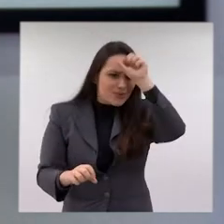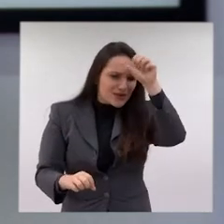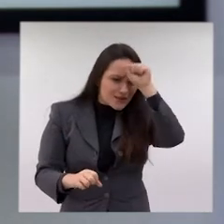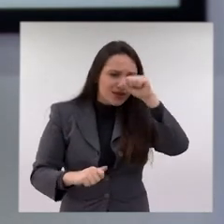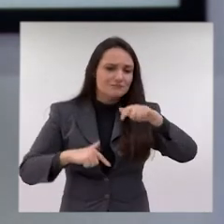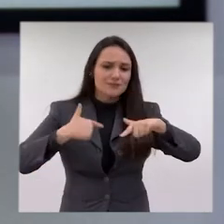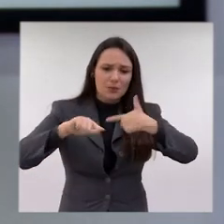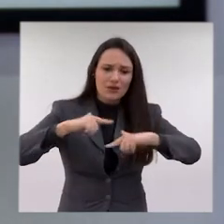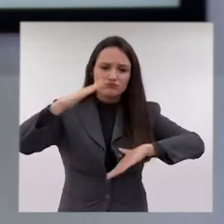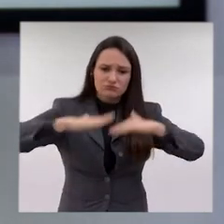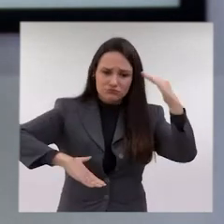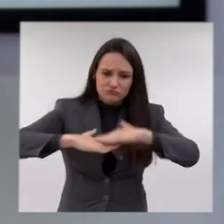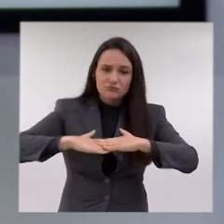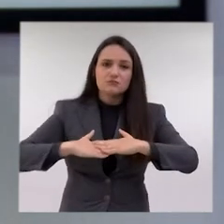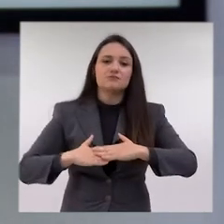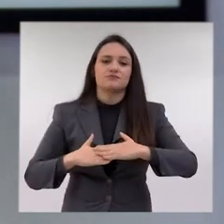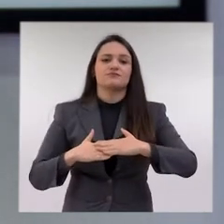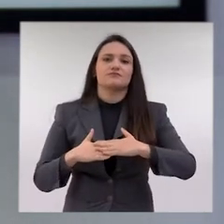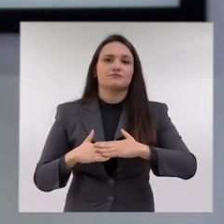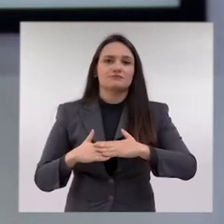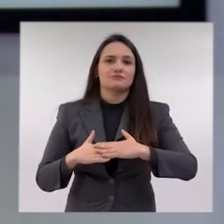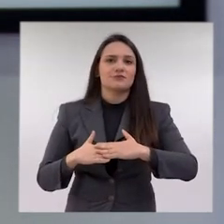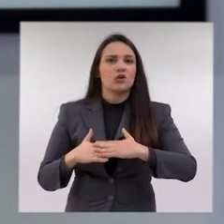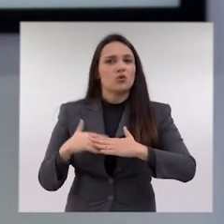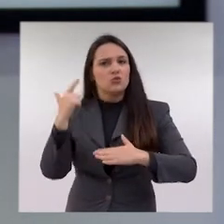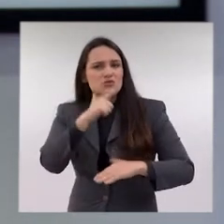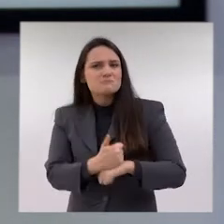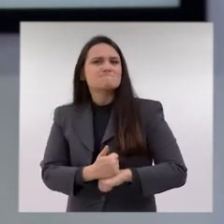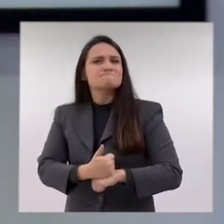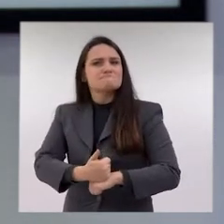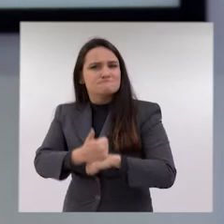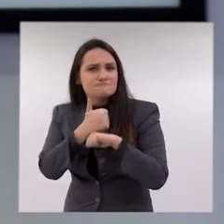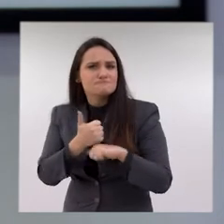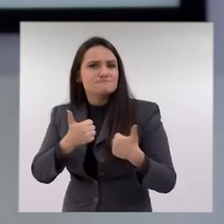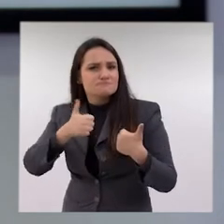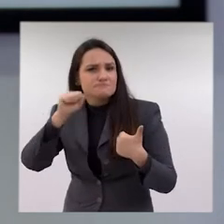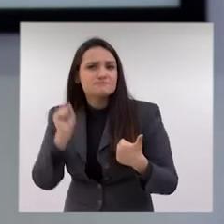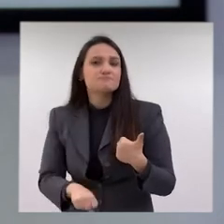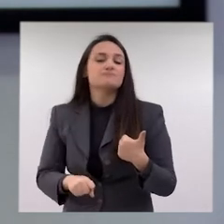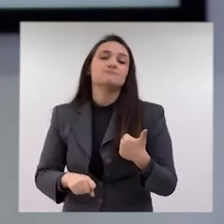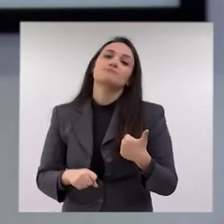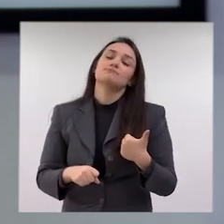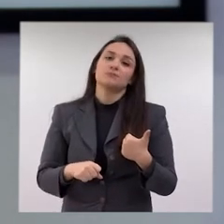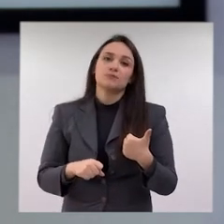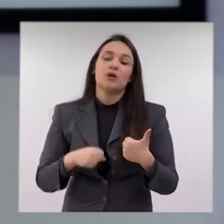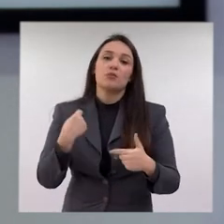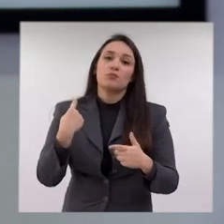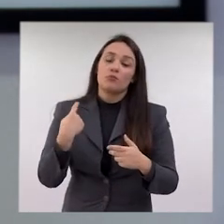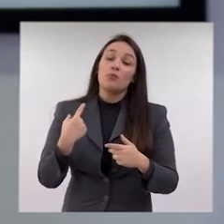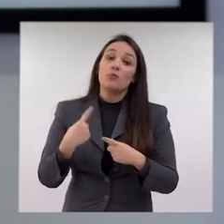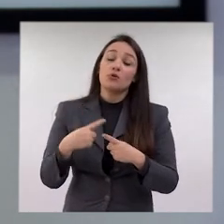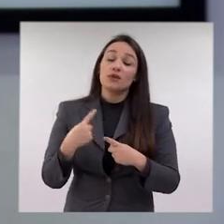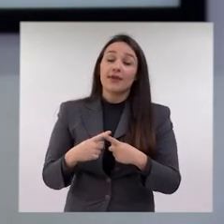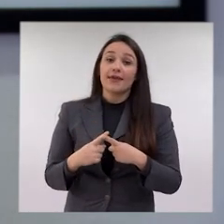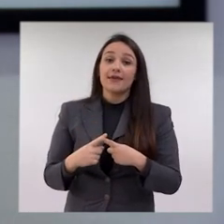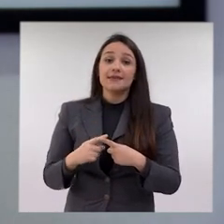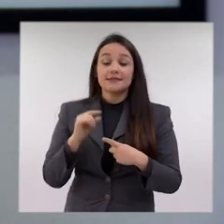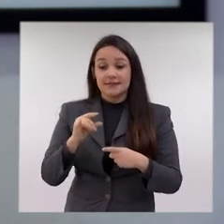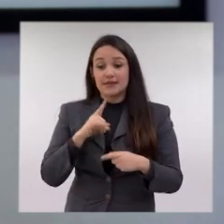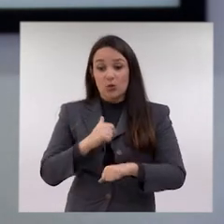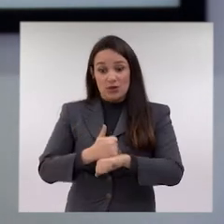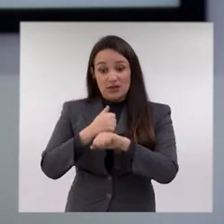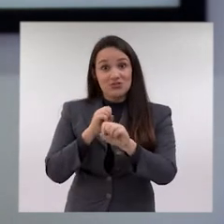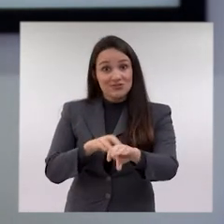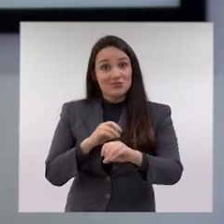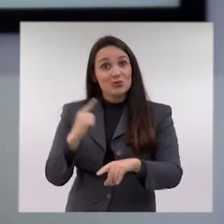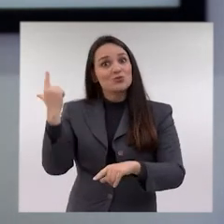aquele aprendizado, aquela qualidade de ensino, receber a tão sonhada qualidade de ensino para que no